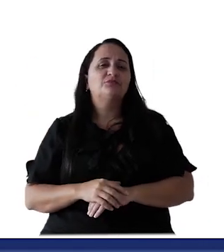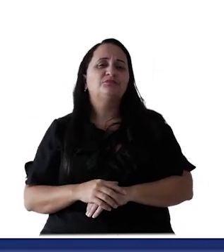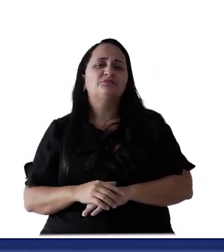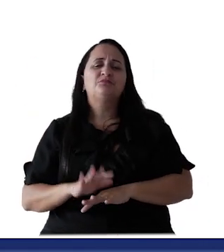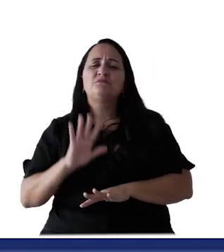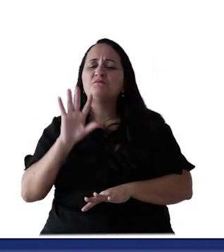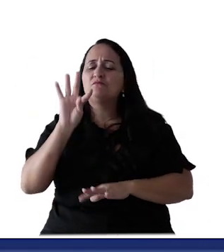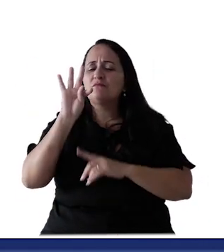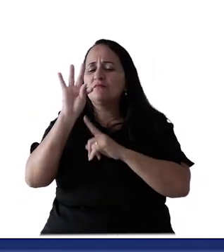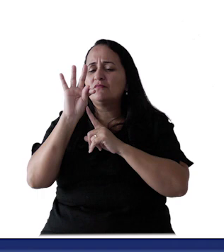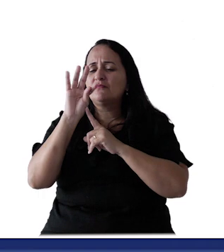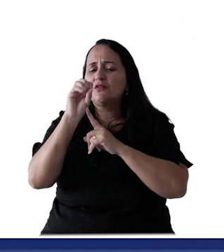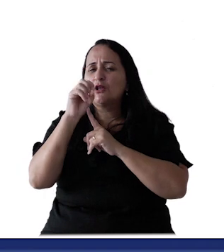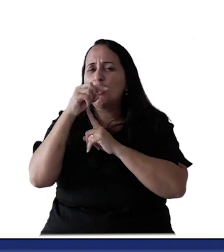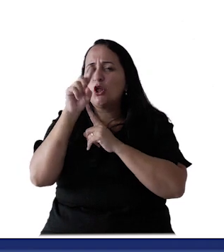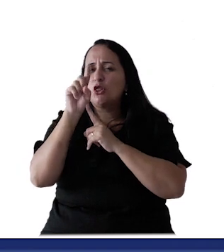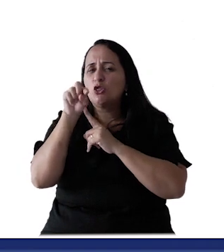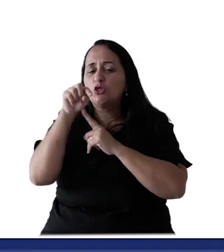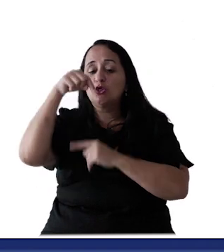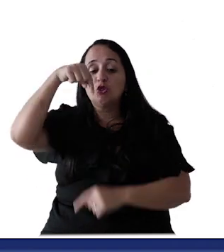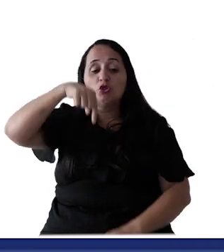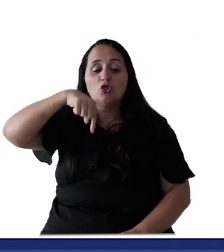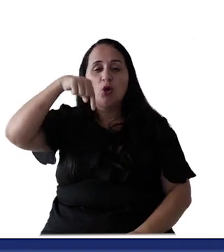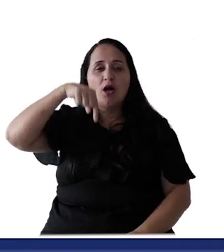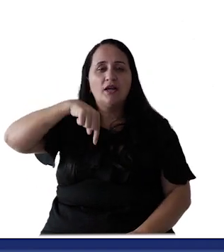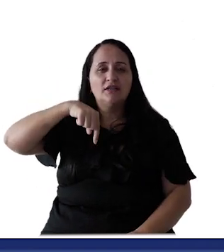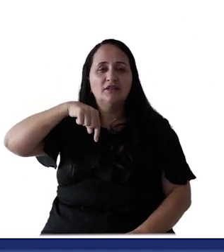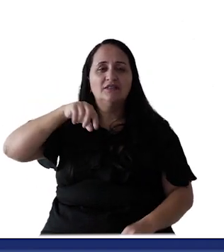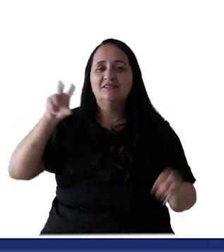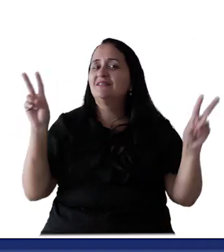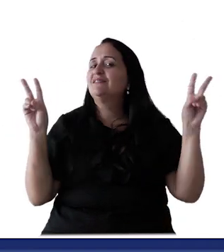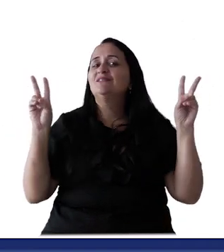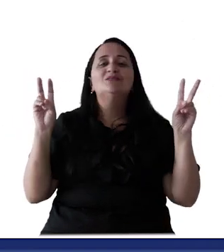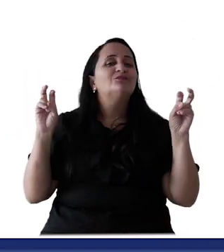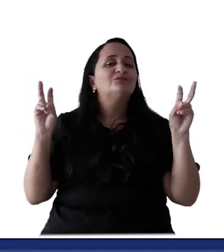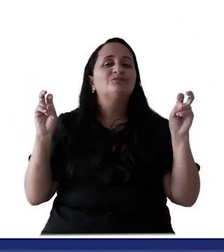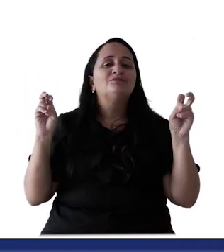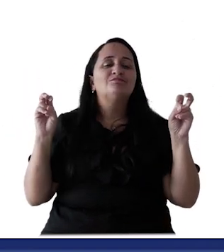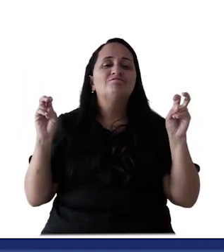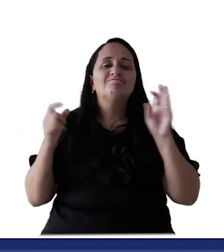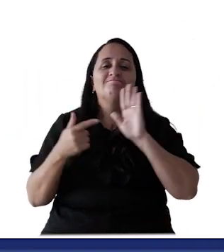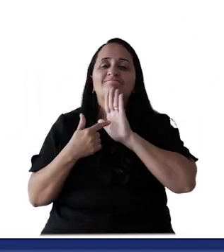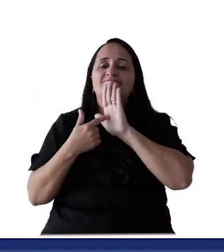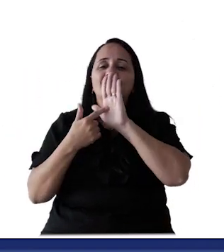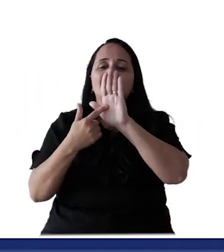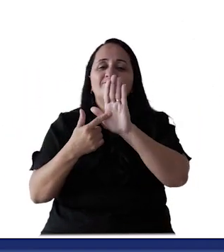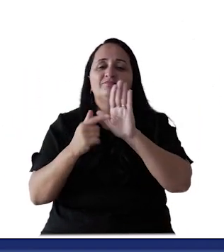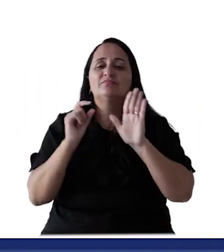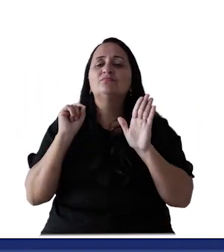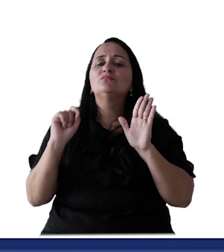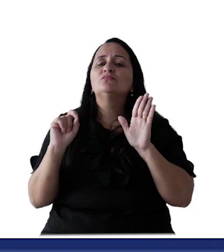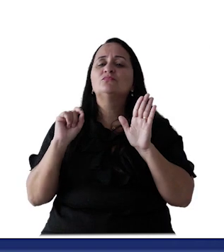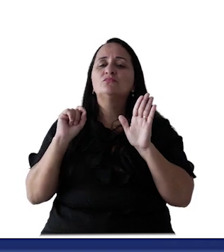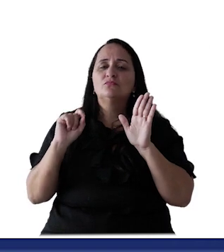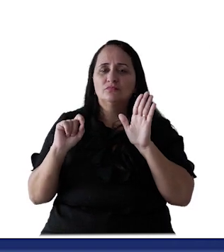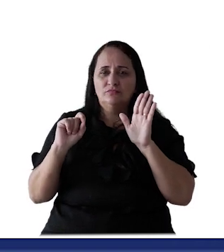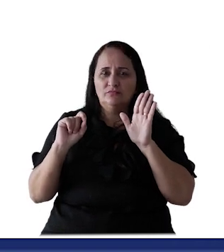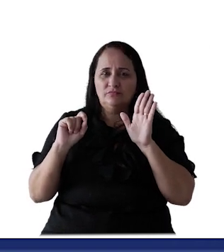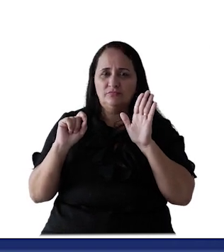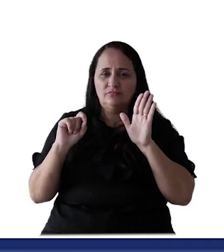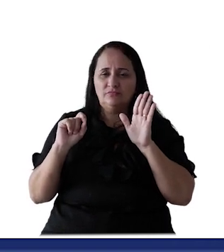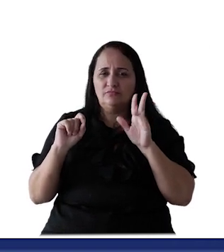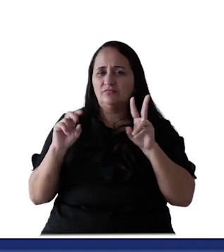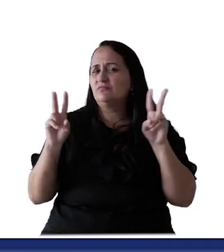expressão tô aqui no título do texto revela um falante que faz uso de